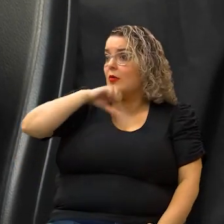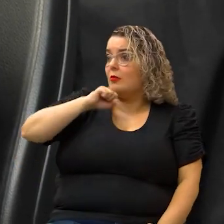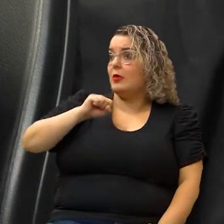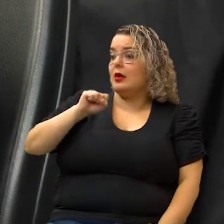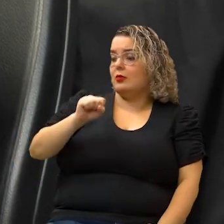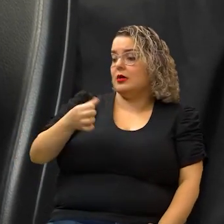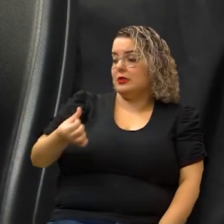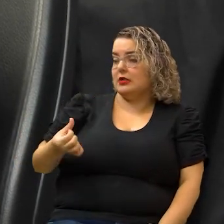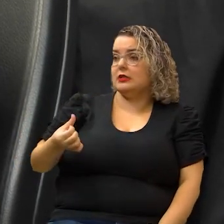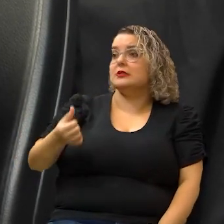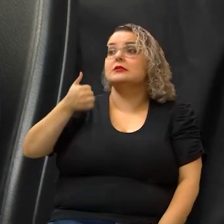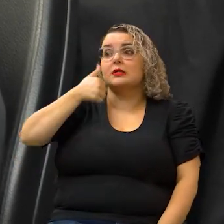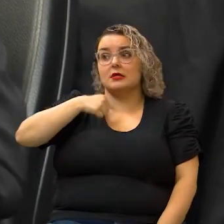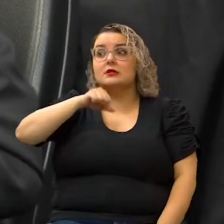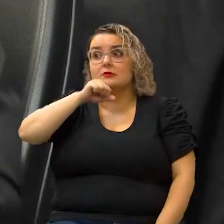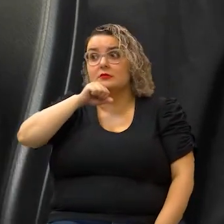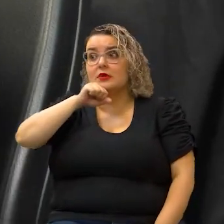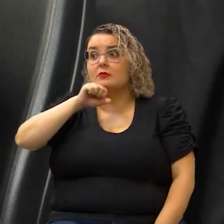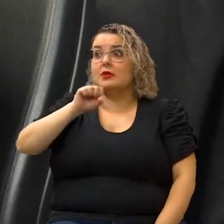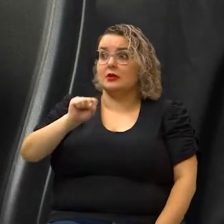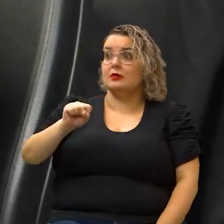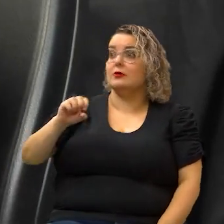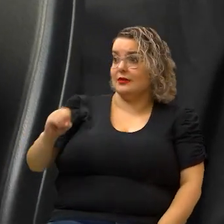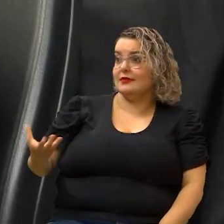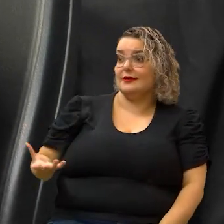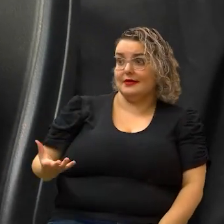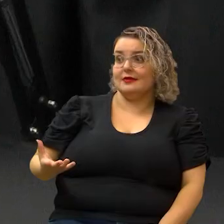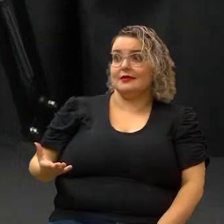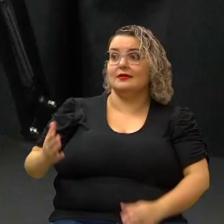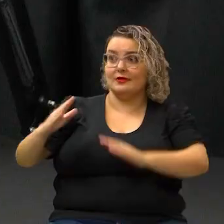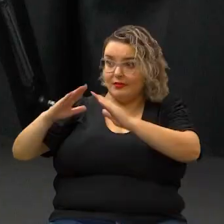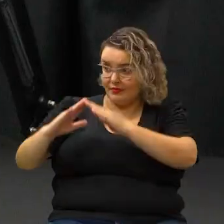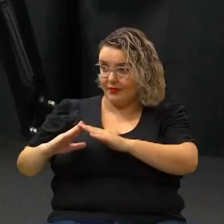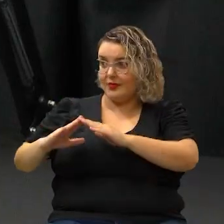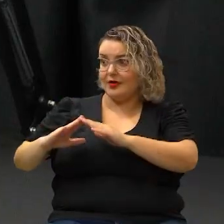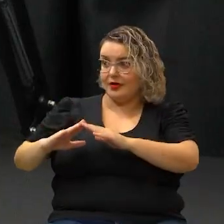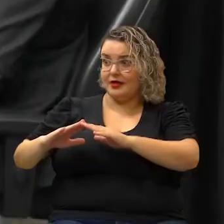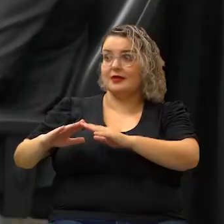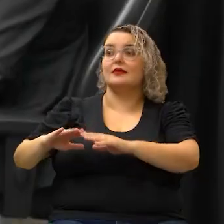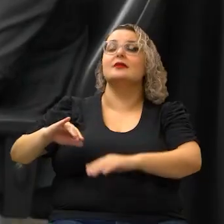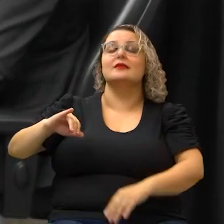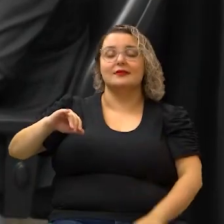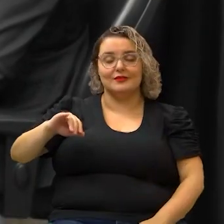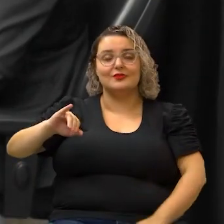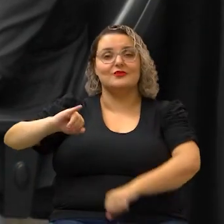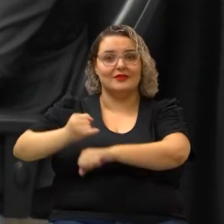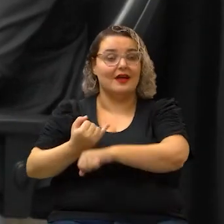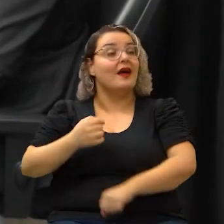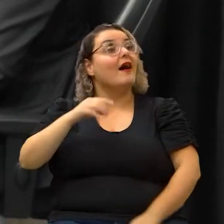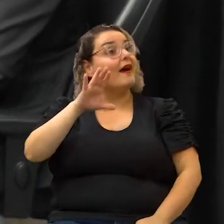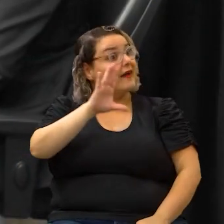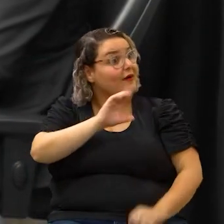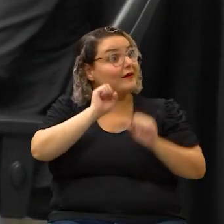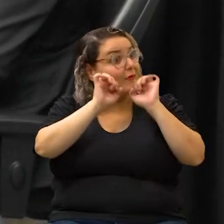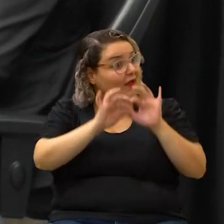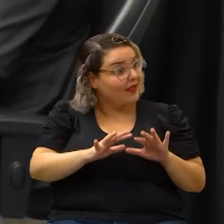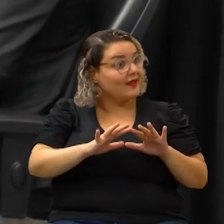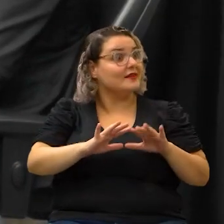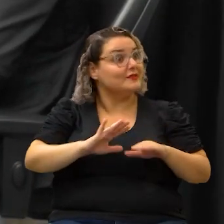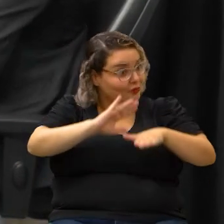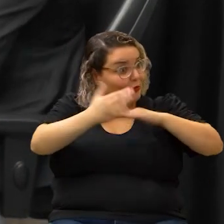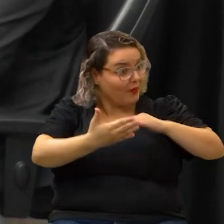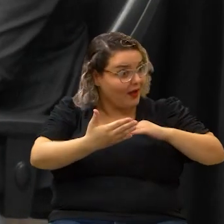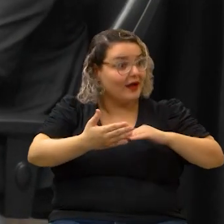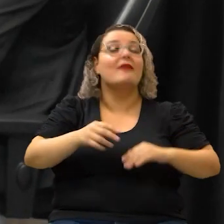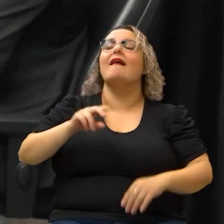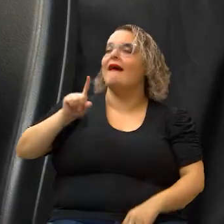tem 80 anos. Olha que benção. Moram em Jundiaí, vivinhos. Lá na Vila Hortolândia ainda? Lá na Vila Hortolândia ainda. É a raiz, né? A raiz, né?